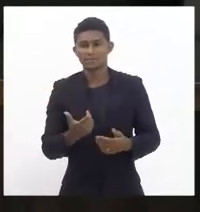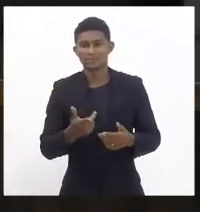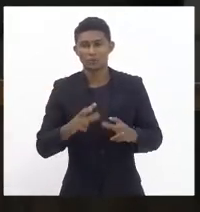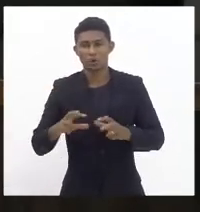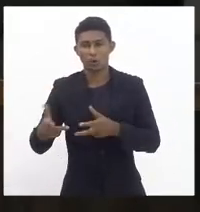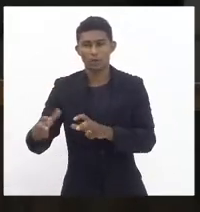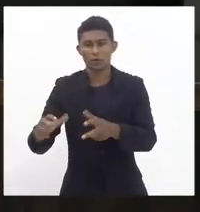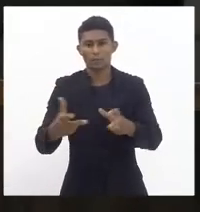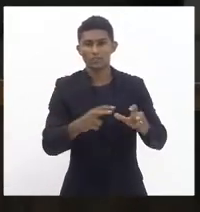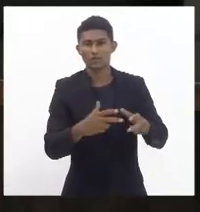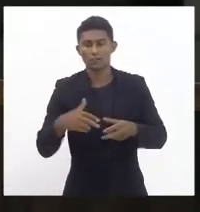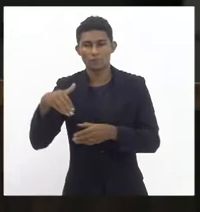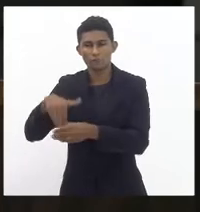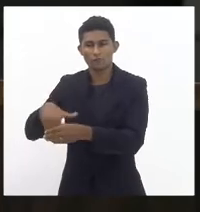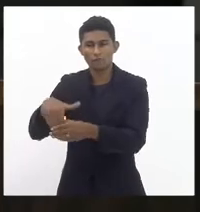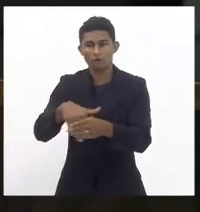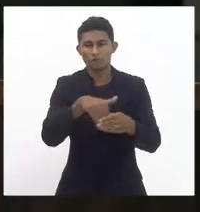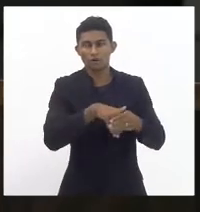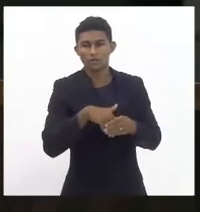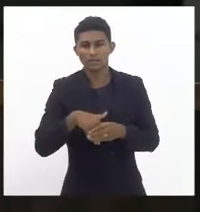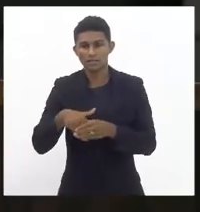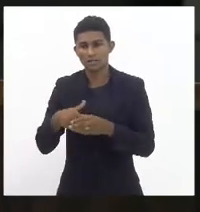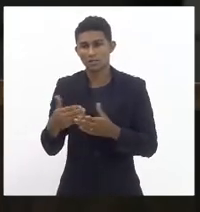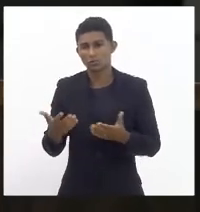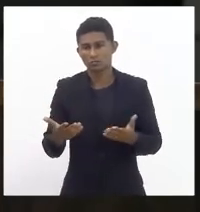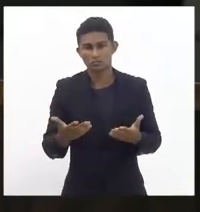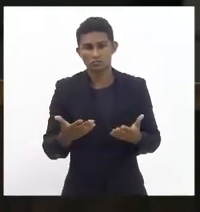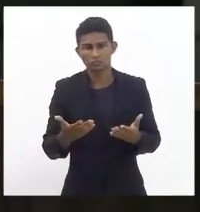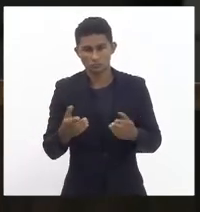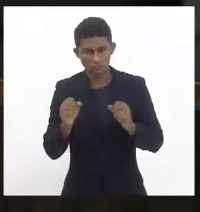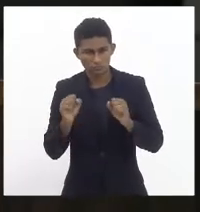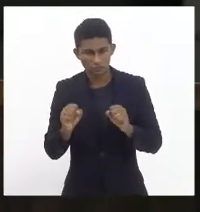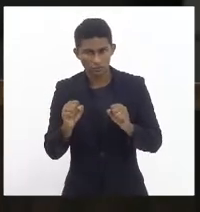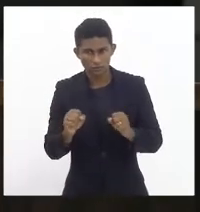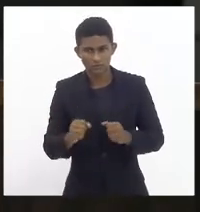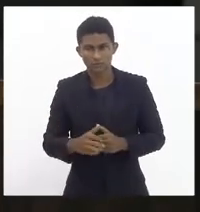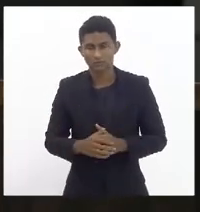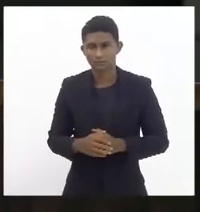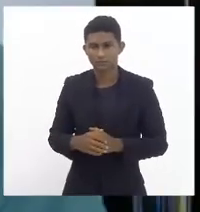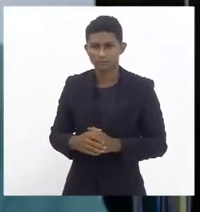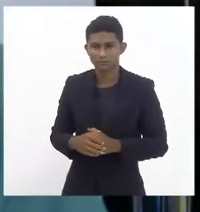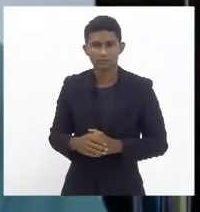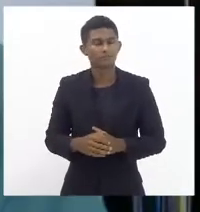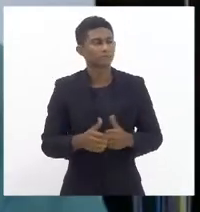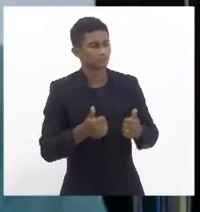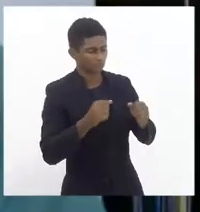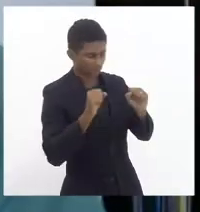da Verdade da comissão que começam a justiça pode ser meu irmão e